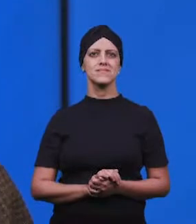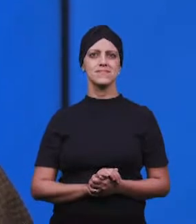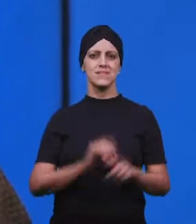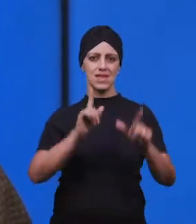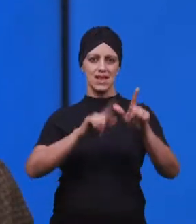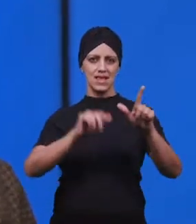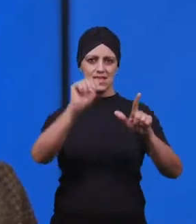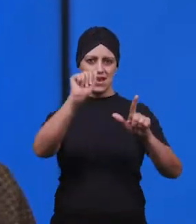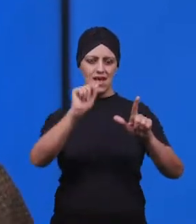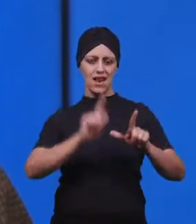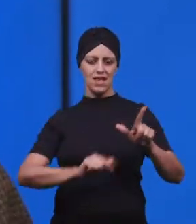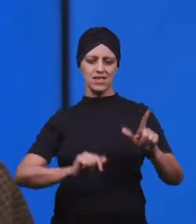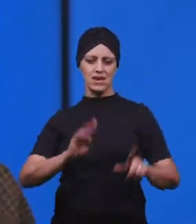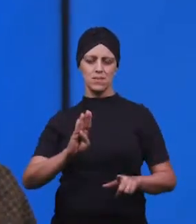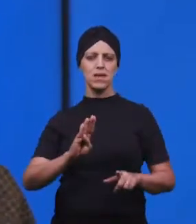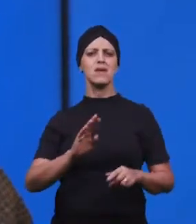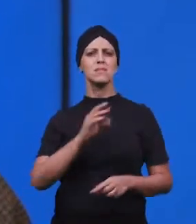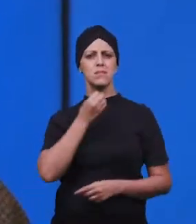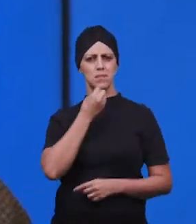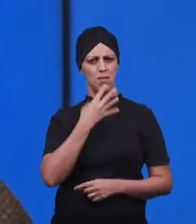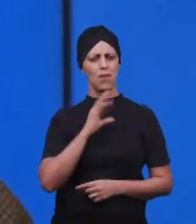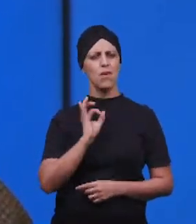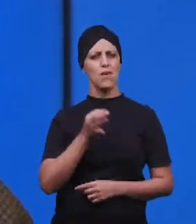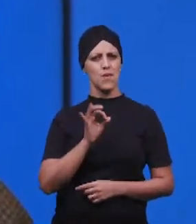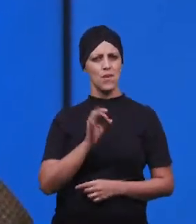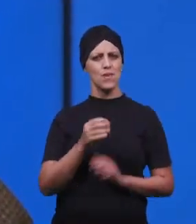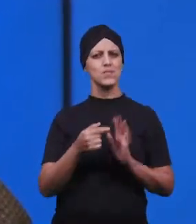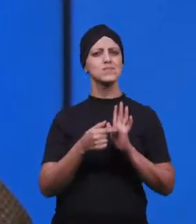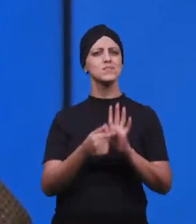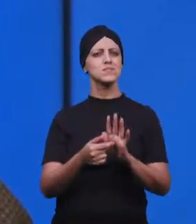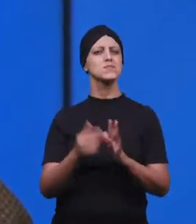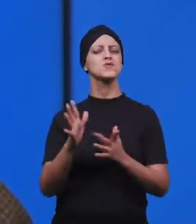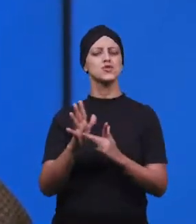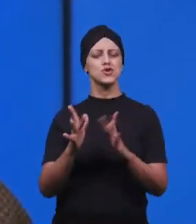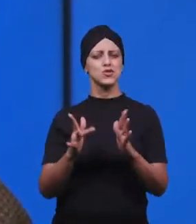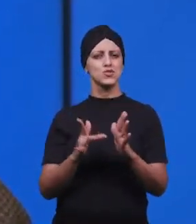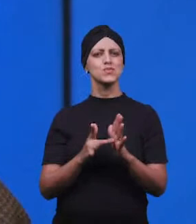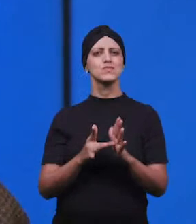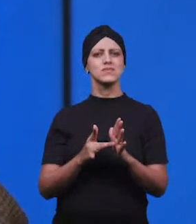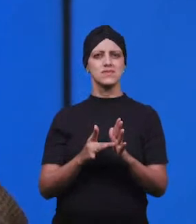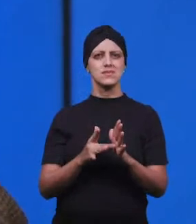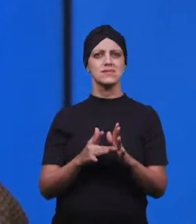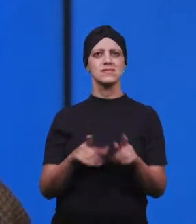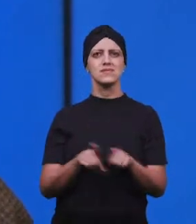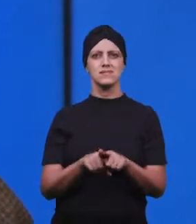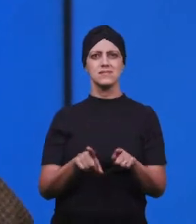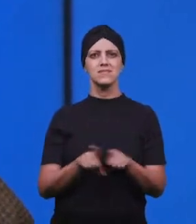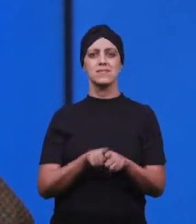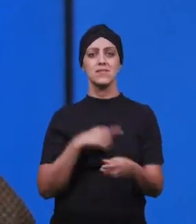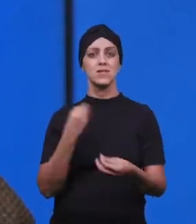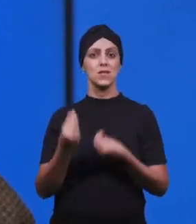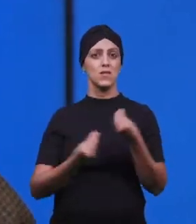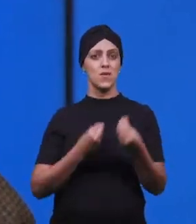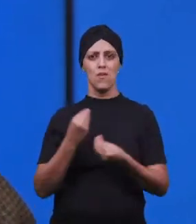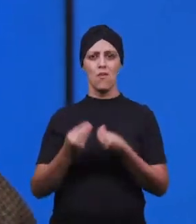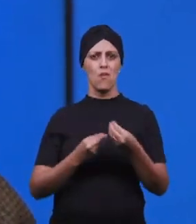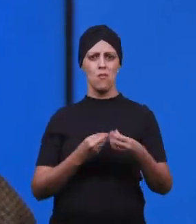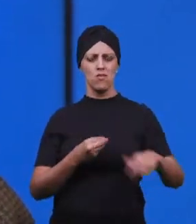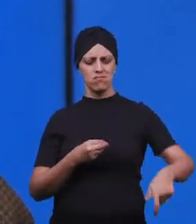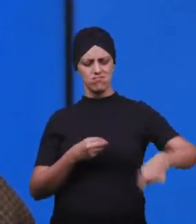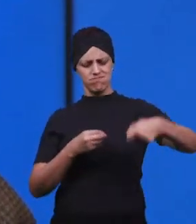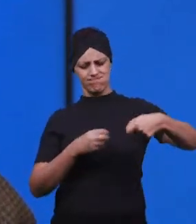para dar espaço a todos, né? De responderem. Muito bem, fala de Jesus profeticamente, né? E como ali eles